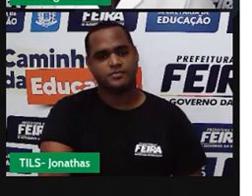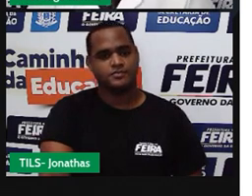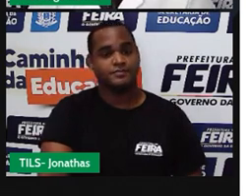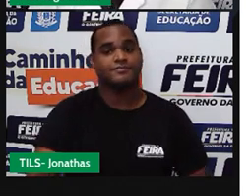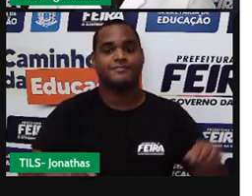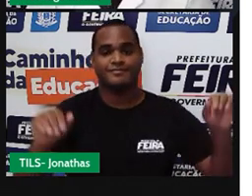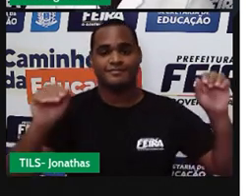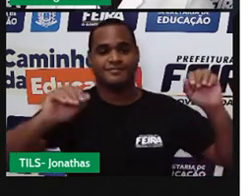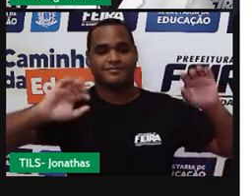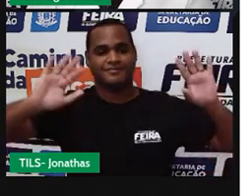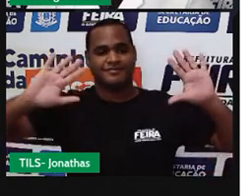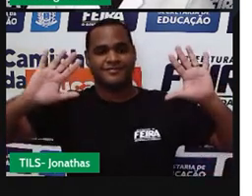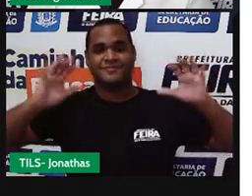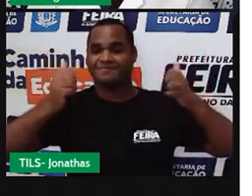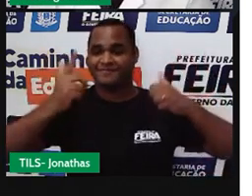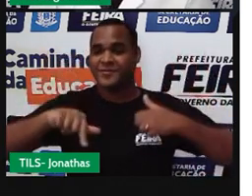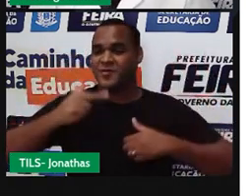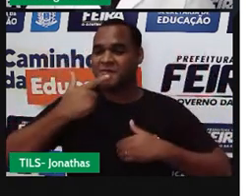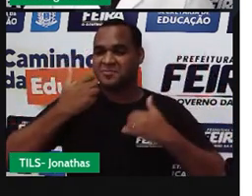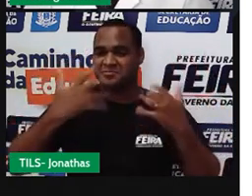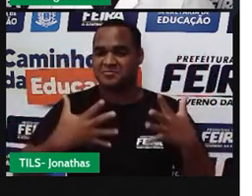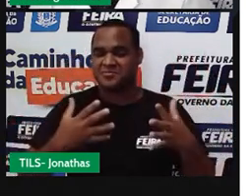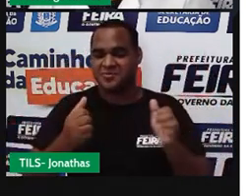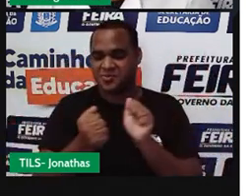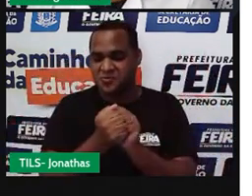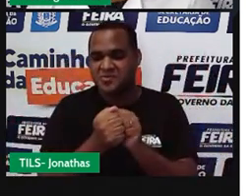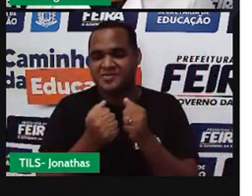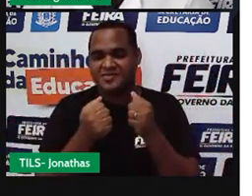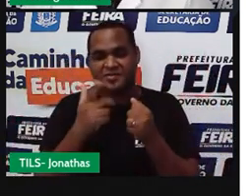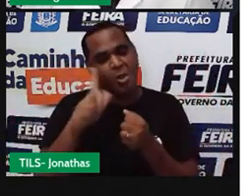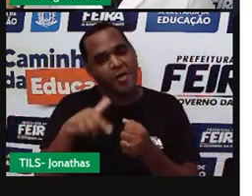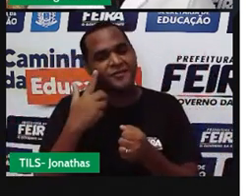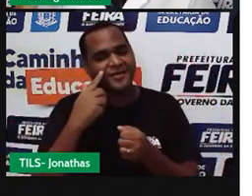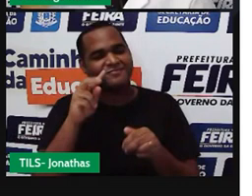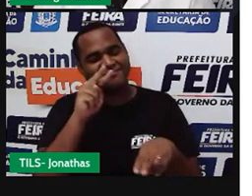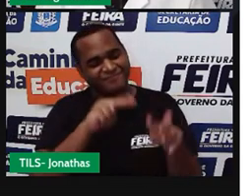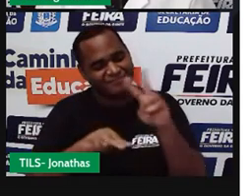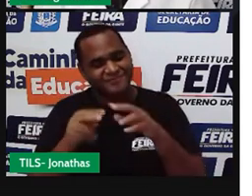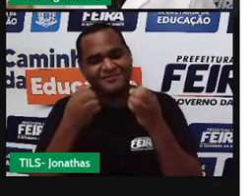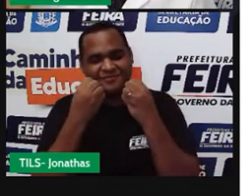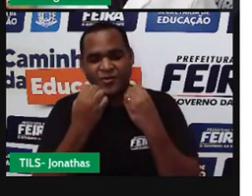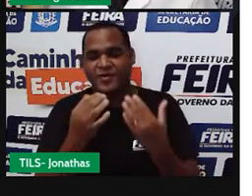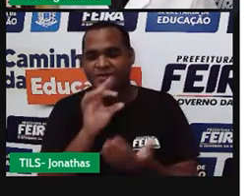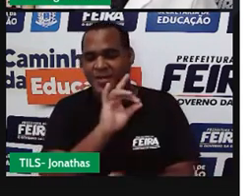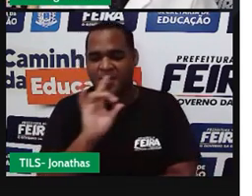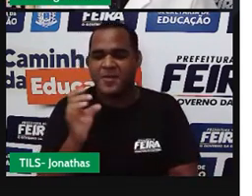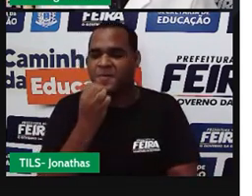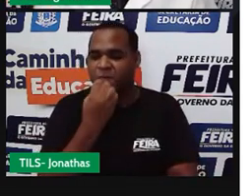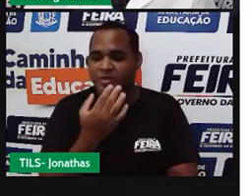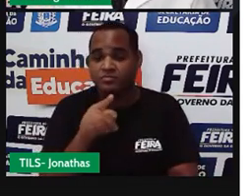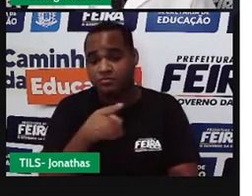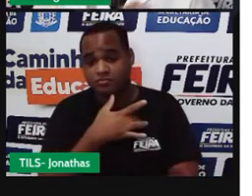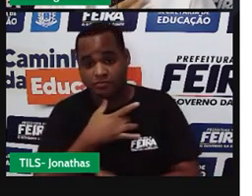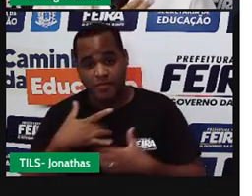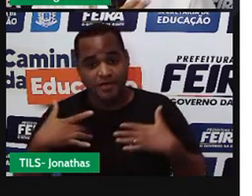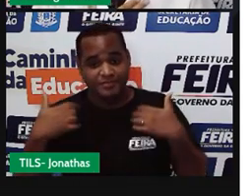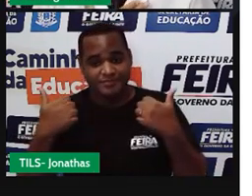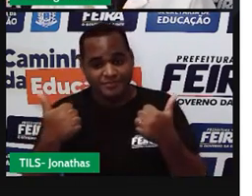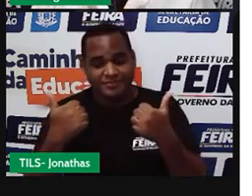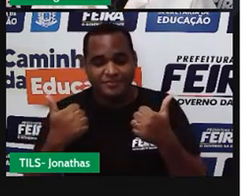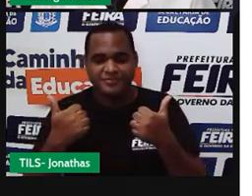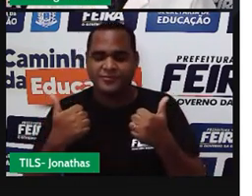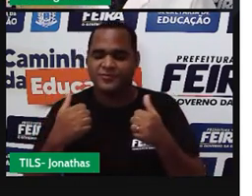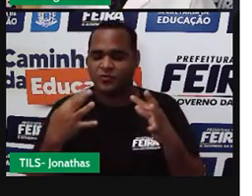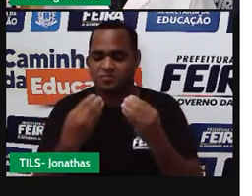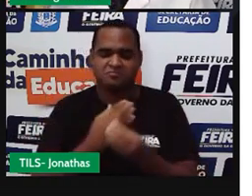o Olá Olha nós de novo olhar nós aqui outra vez que bacana tudo bem com você Tudo